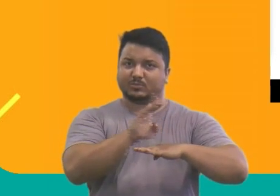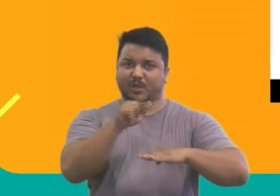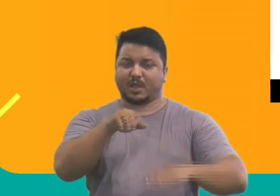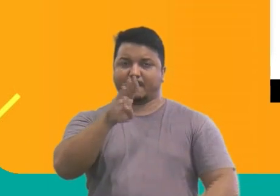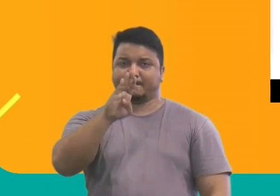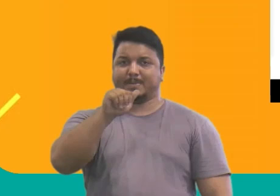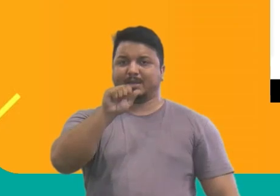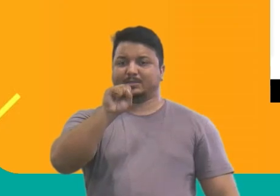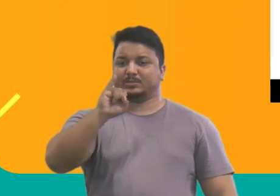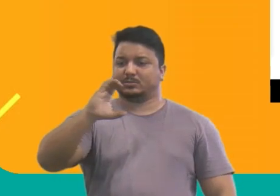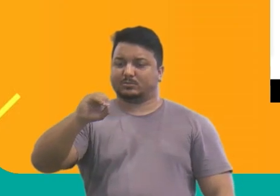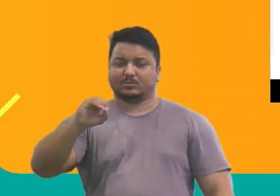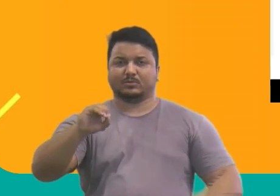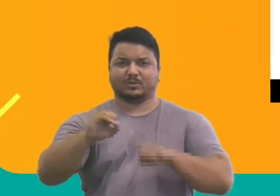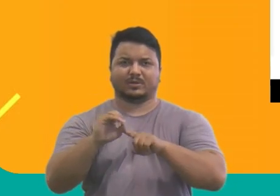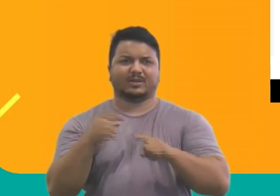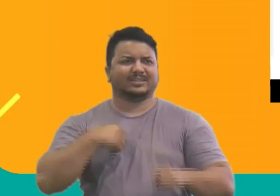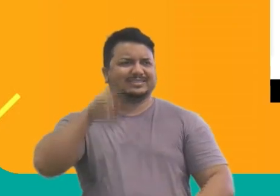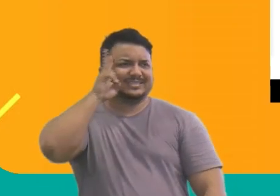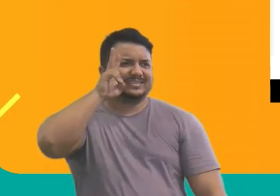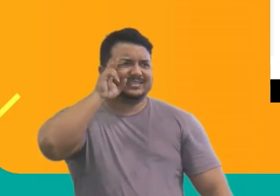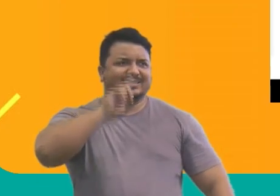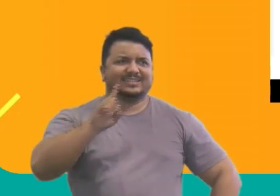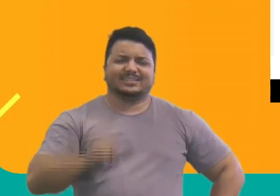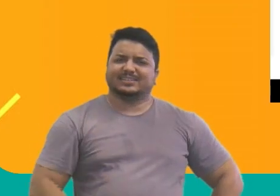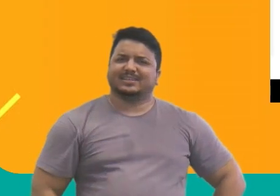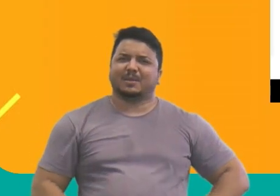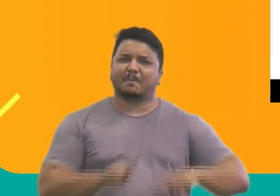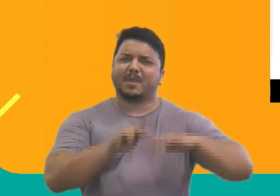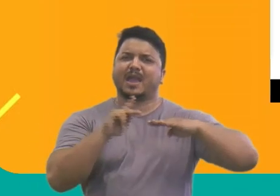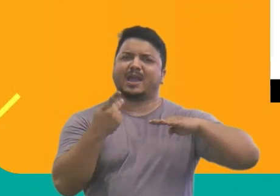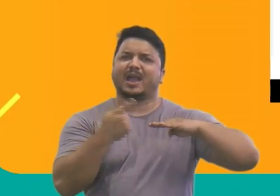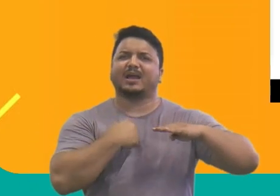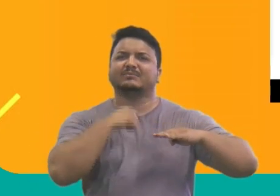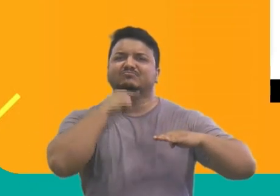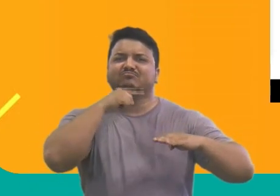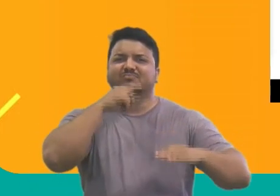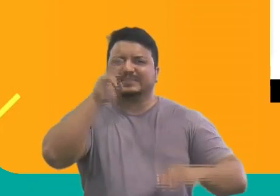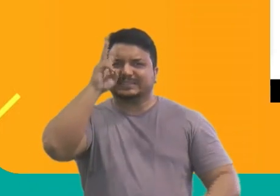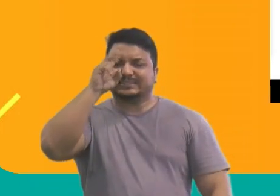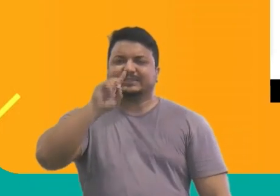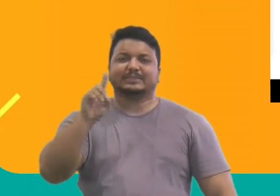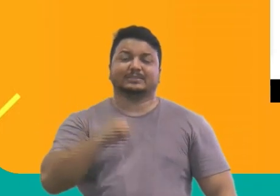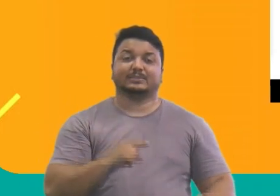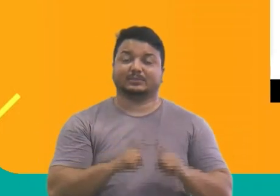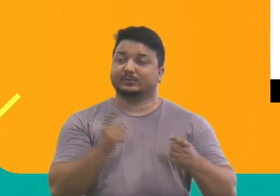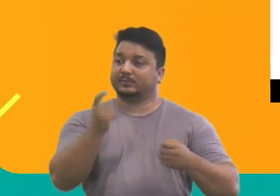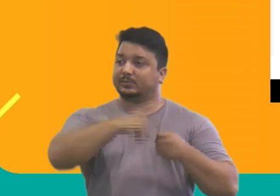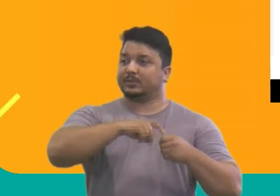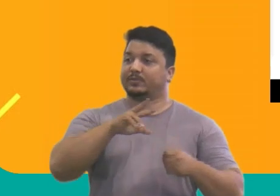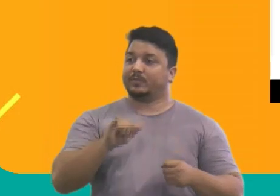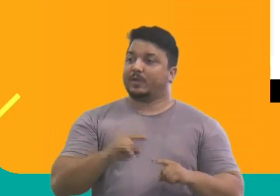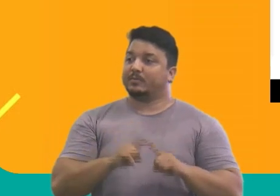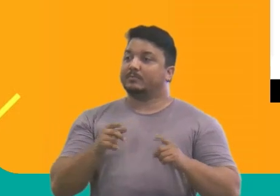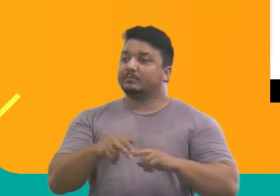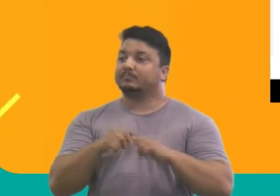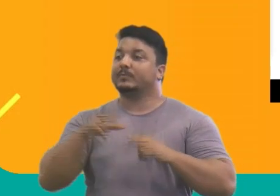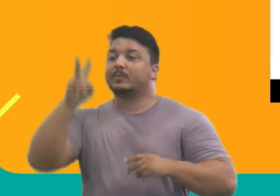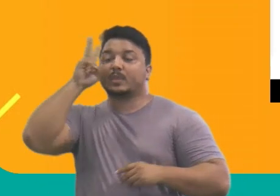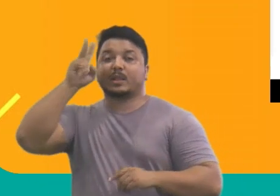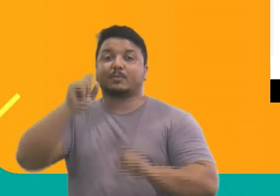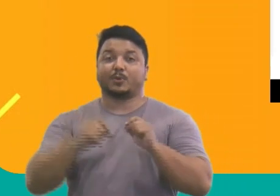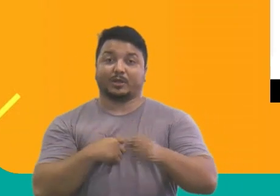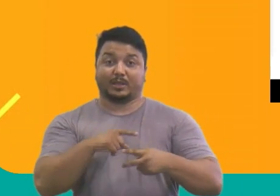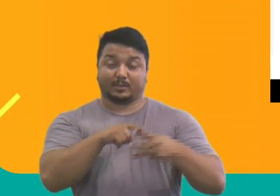básico. Eita, que eu não lembro de pH. Já, já a gente vai resolver uma questão de pH e a gente vai voltar nisso. Mas eu preciso que você lembre que nós temos